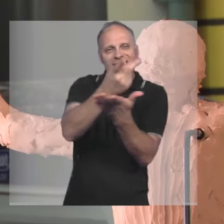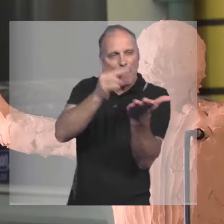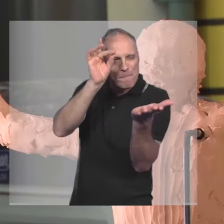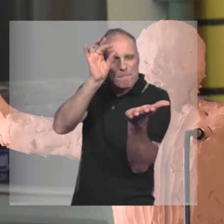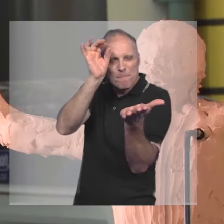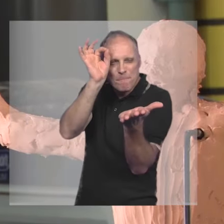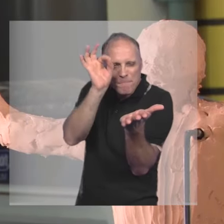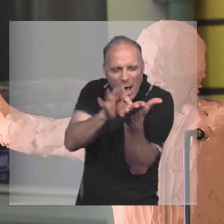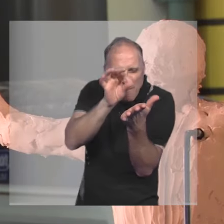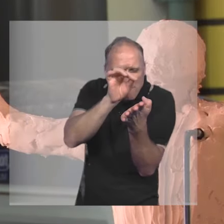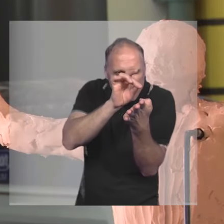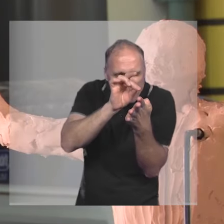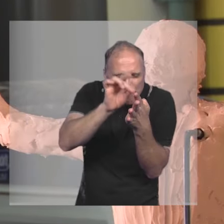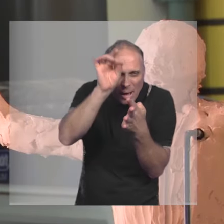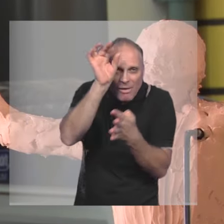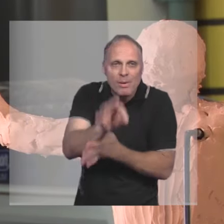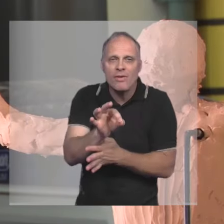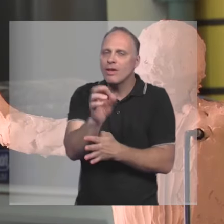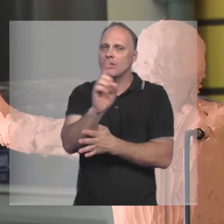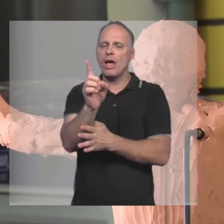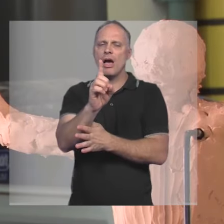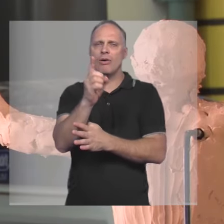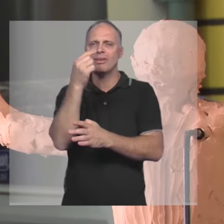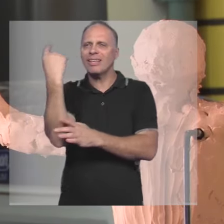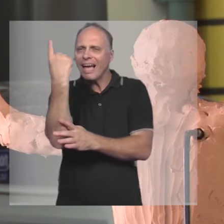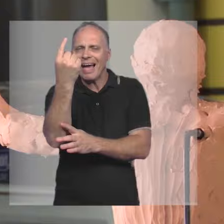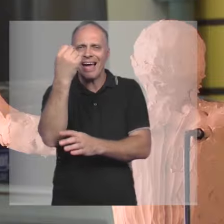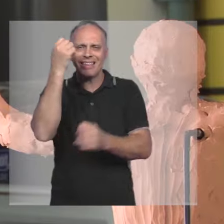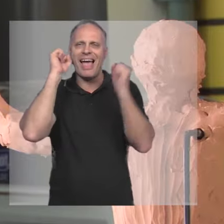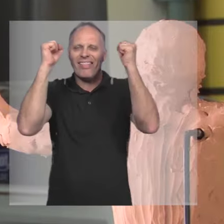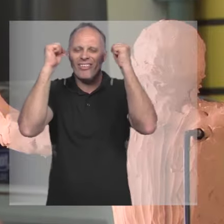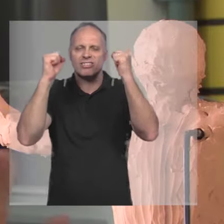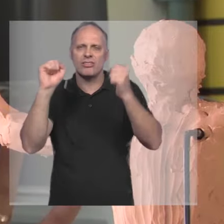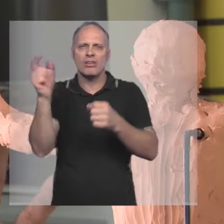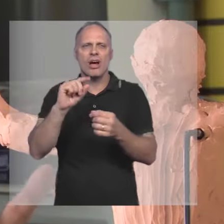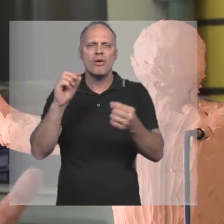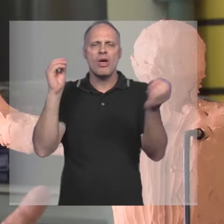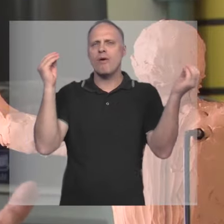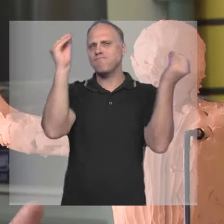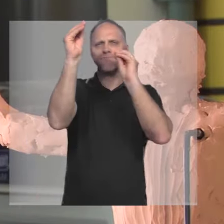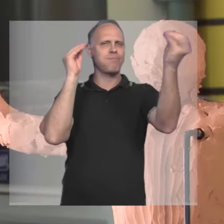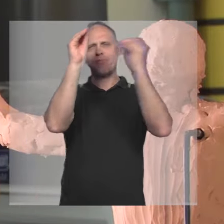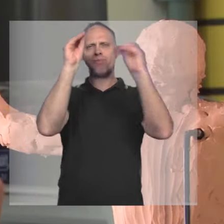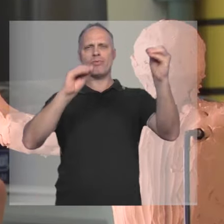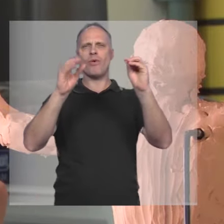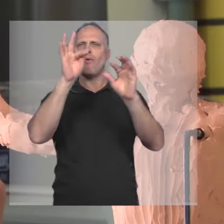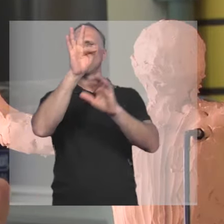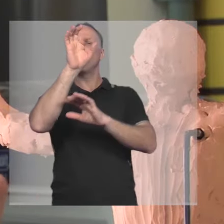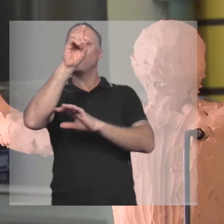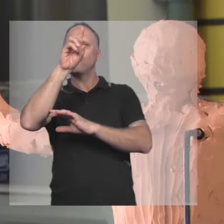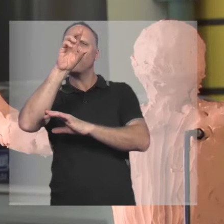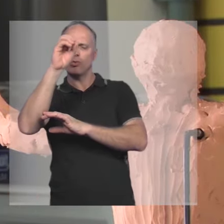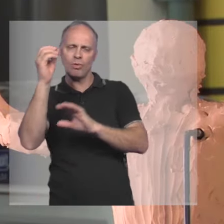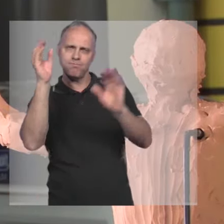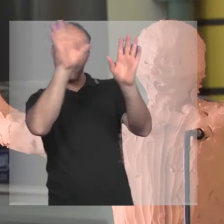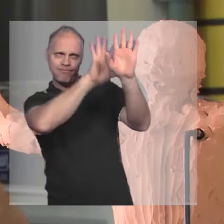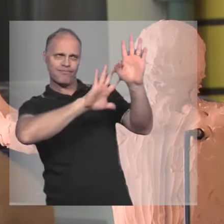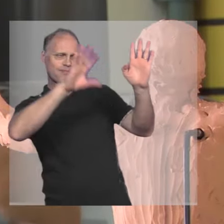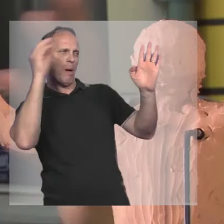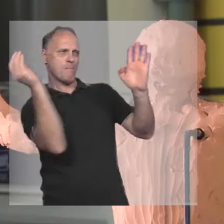desenhar cada torcedor que está na arquibancada. Eu basicamente desenho um fundo, depois